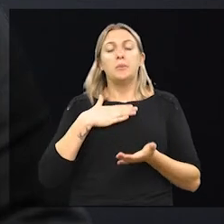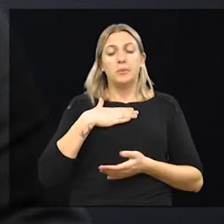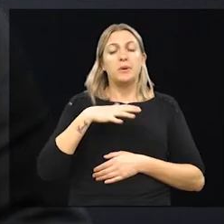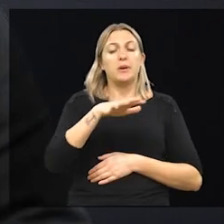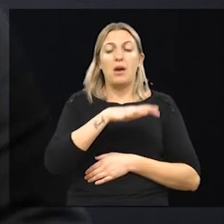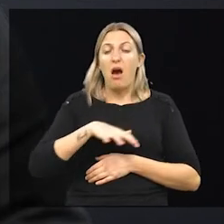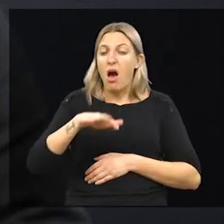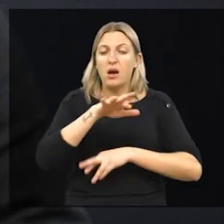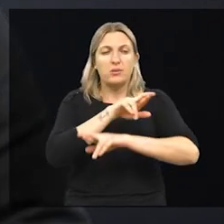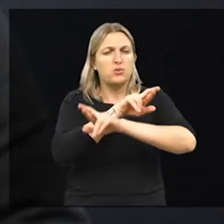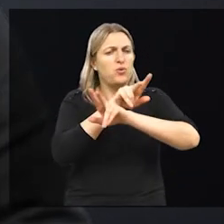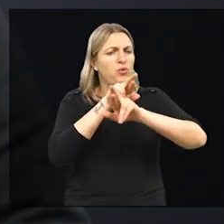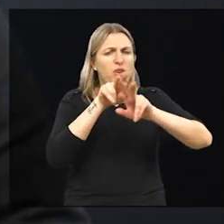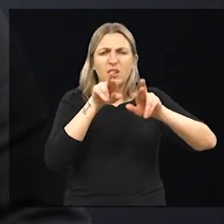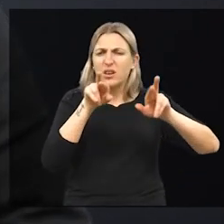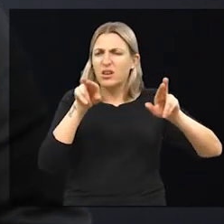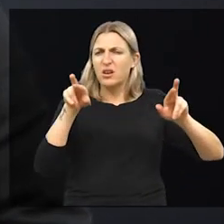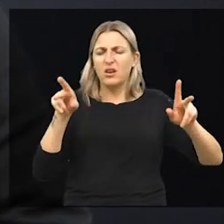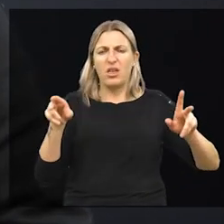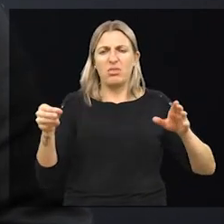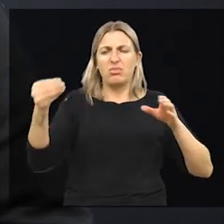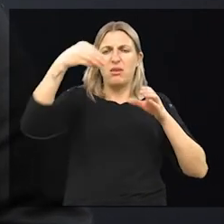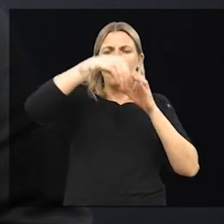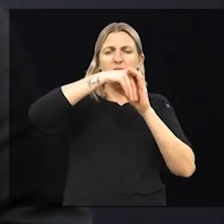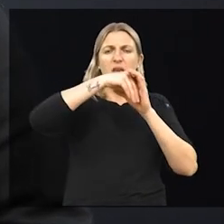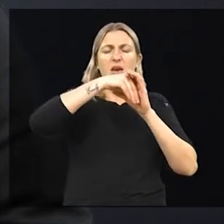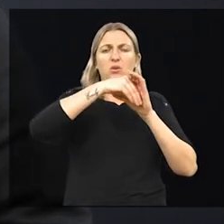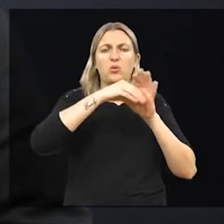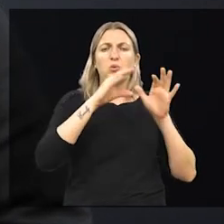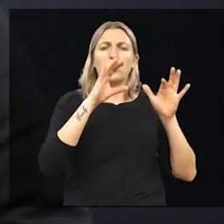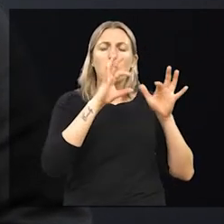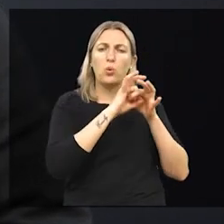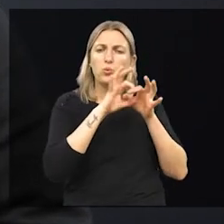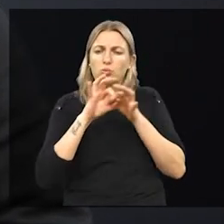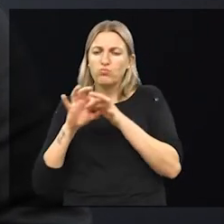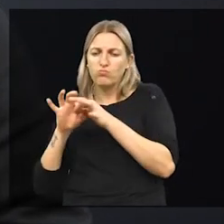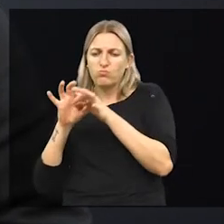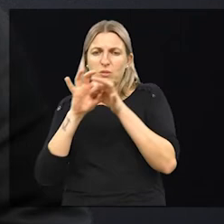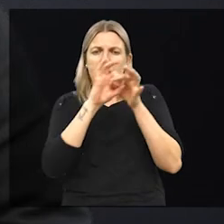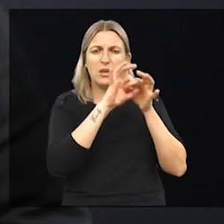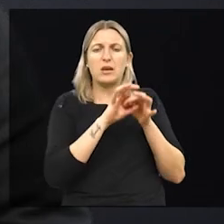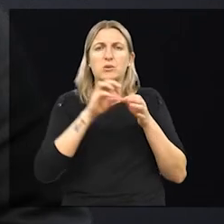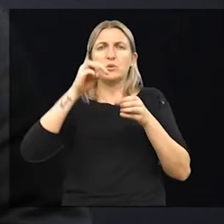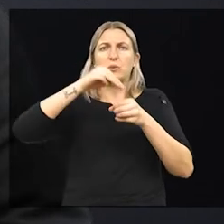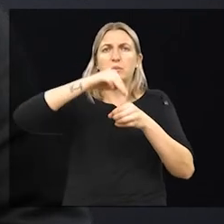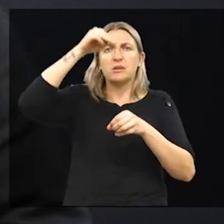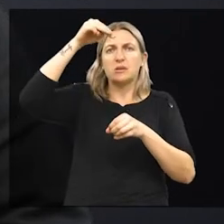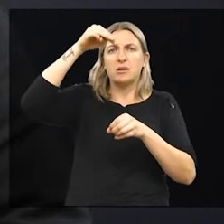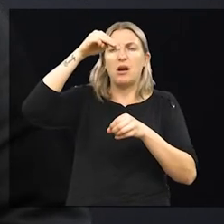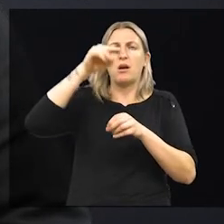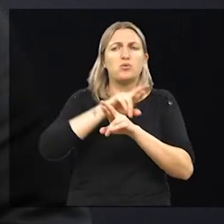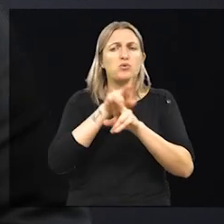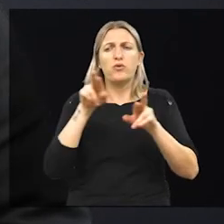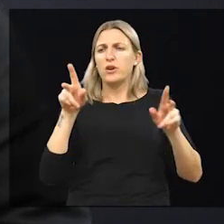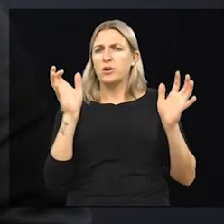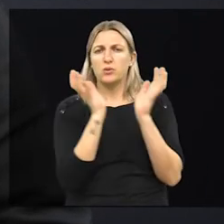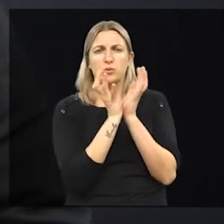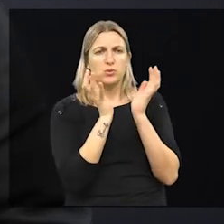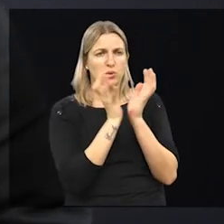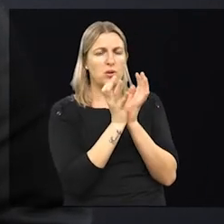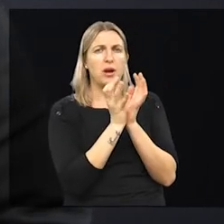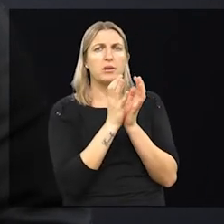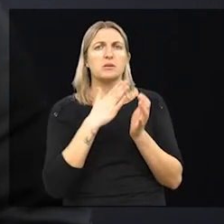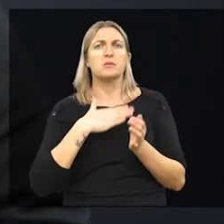essas empresas não é porque a idéia era desenvolver produtos com esses materiais né e que